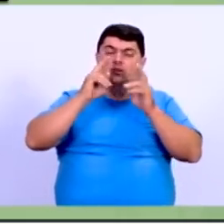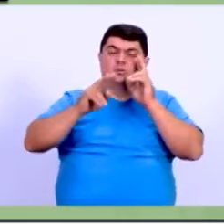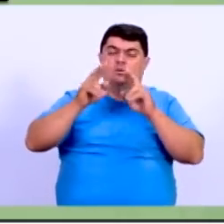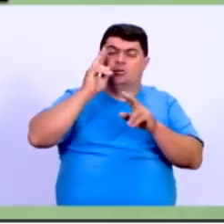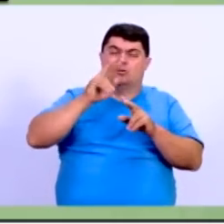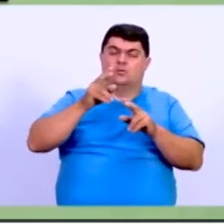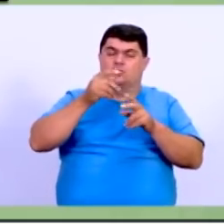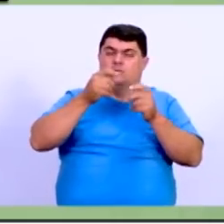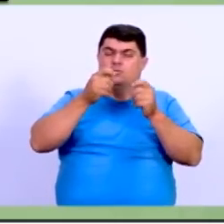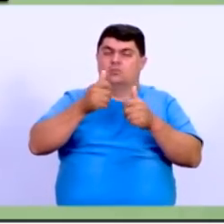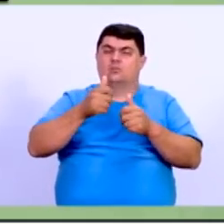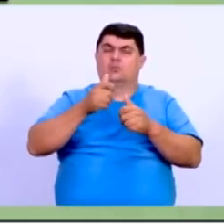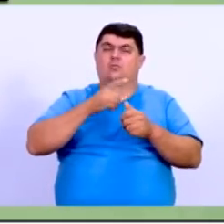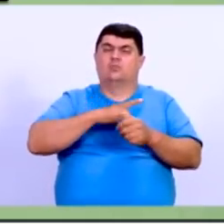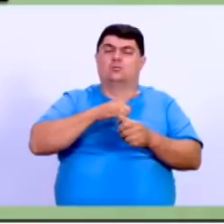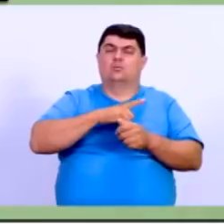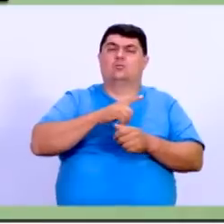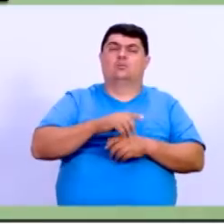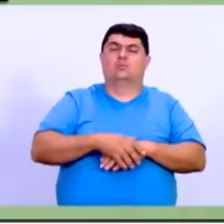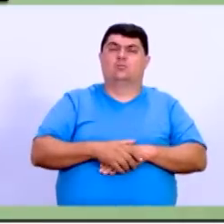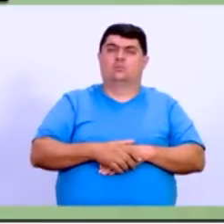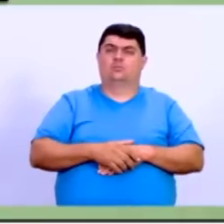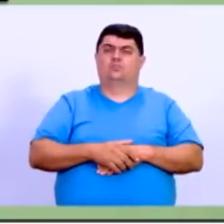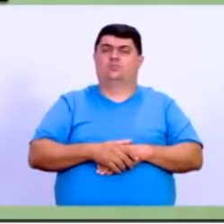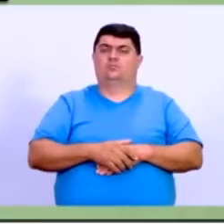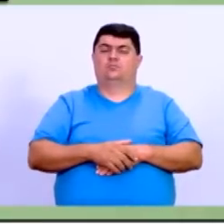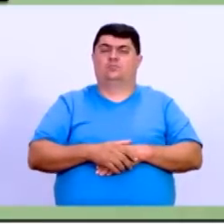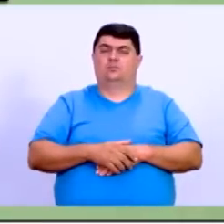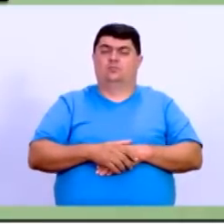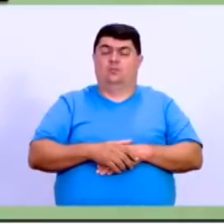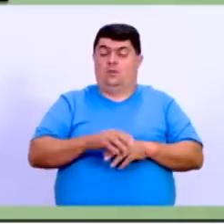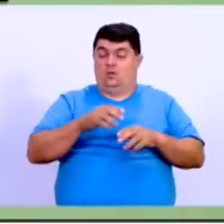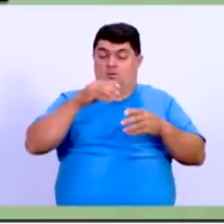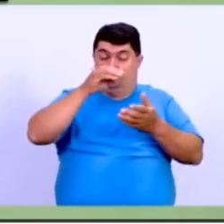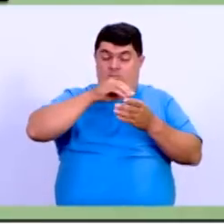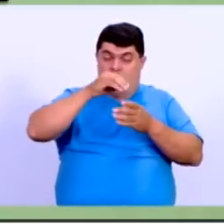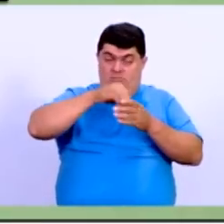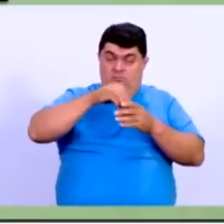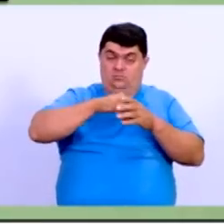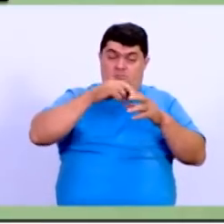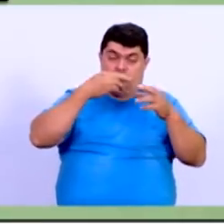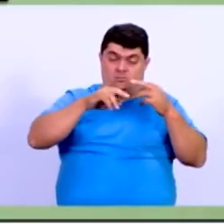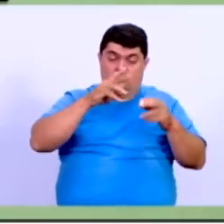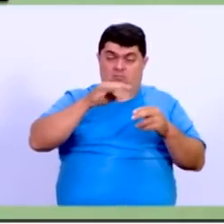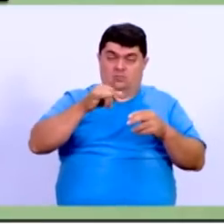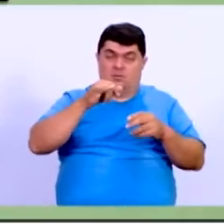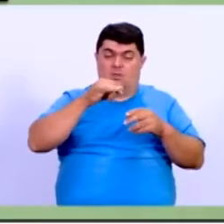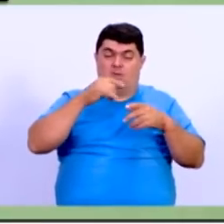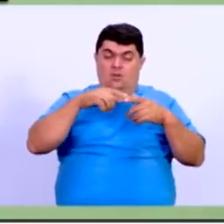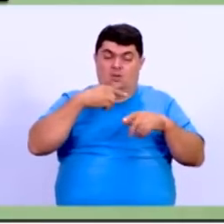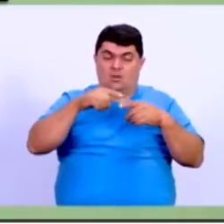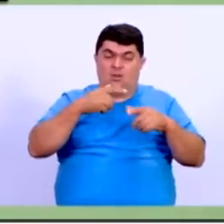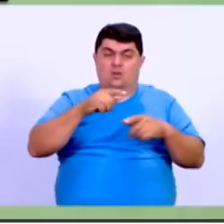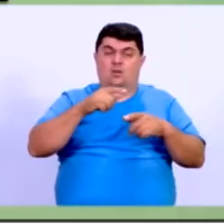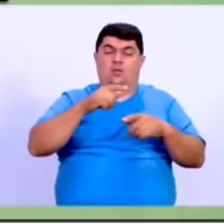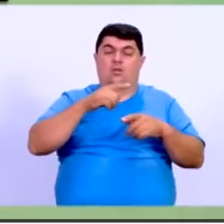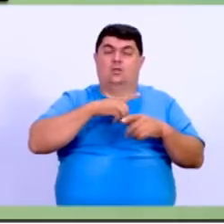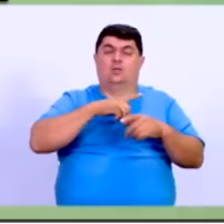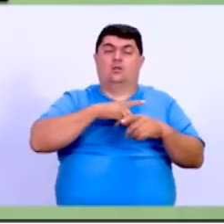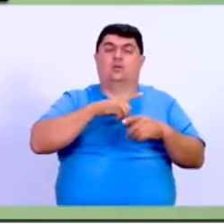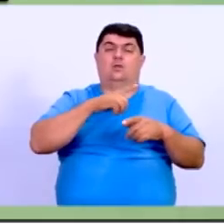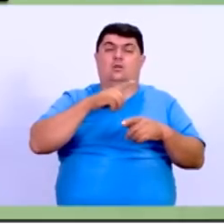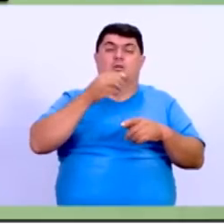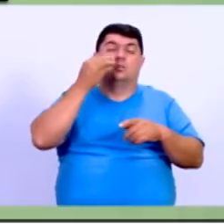figura parecida com essa aqui, que o professor está trabalhando com vocês. Pois é, no ambiente de rede, quando você vai desenhar, né, um ambiente de rede ali, você utiliza